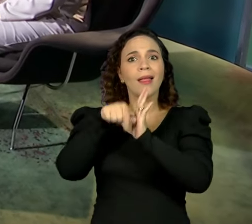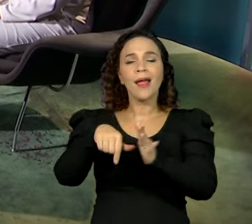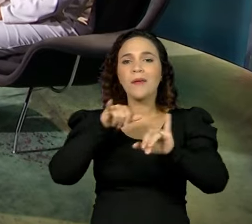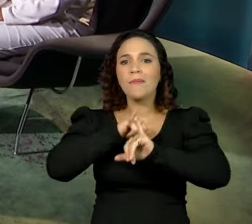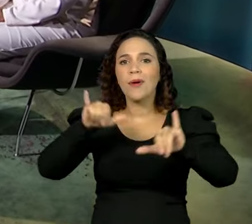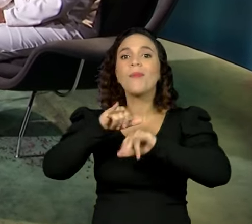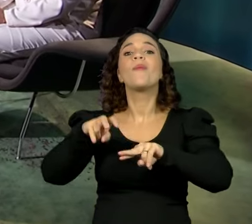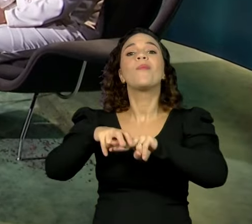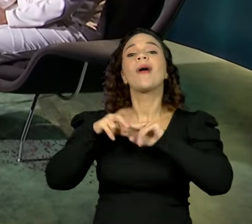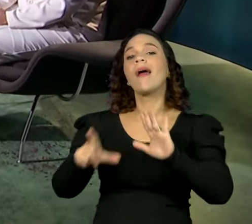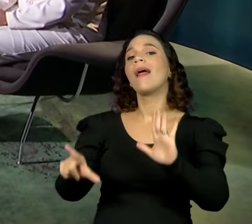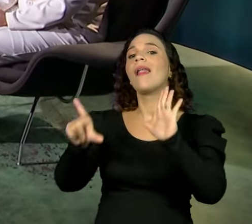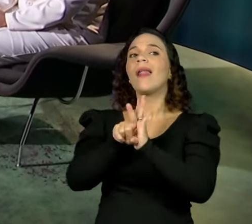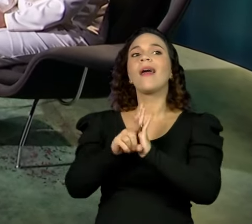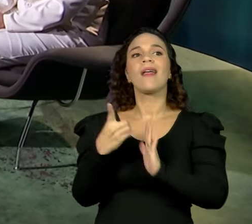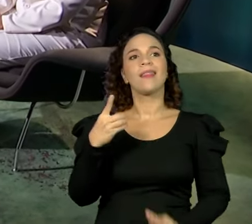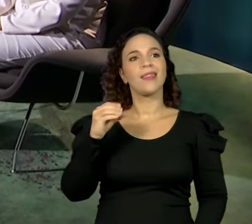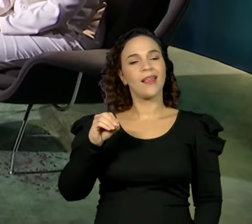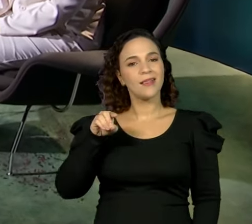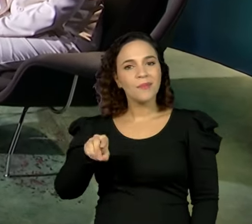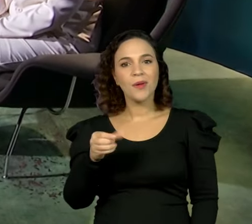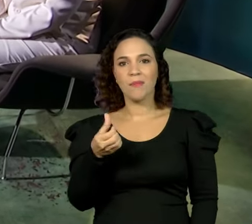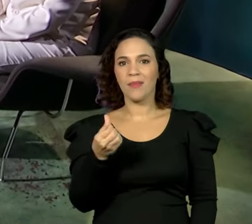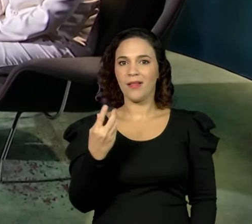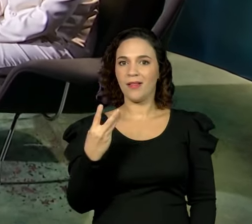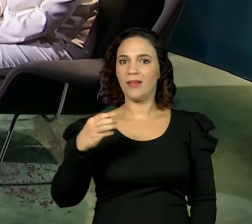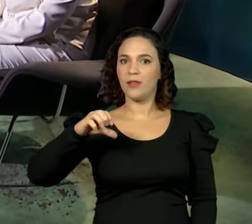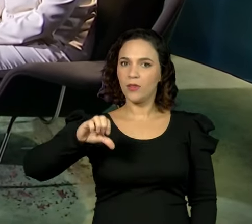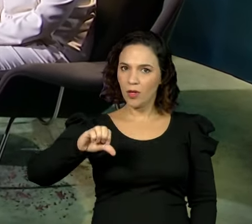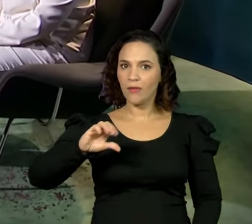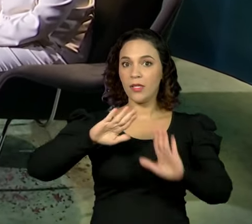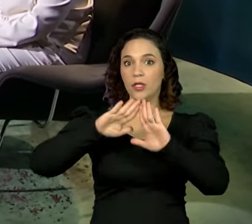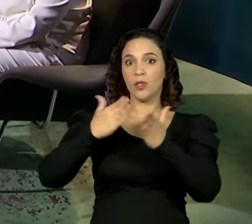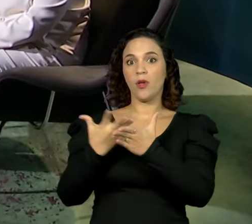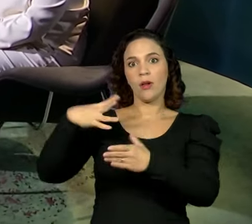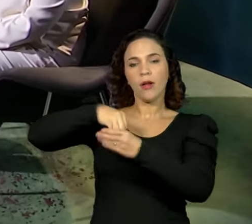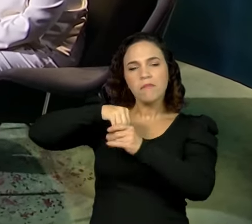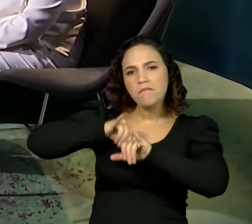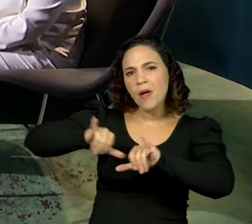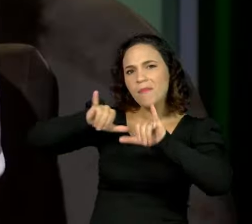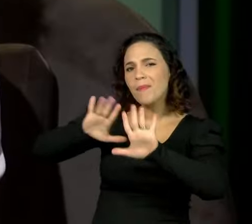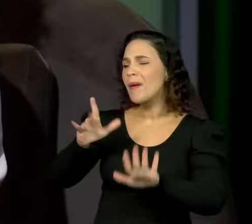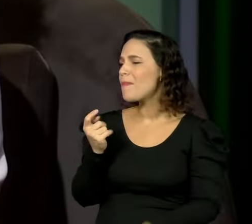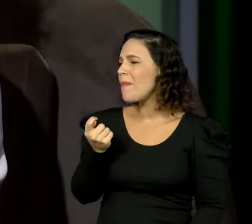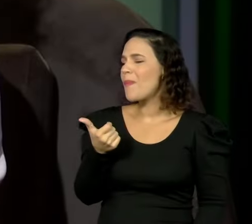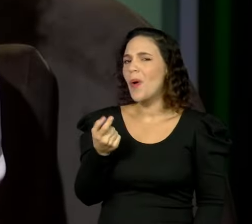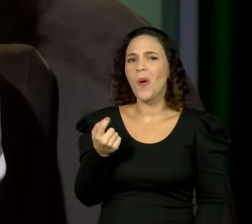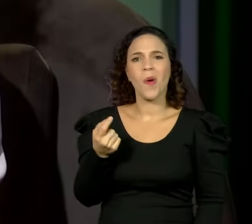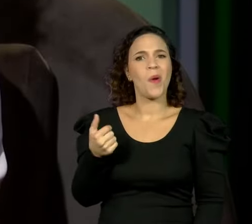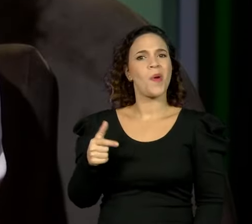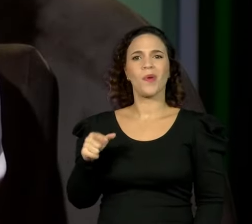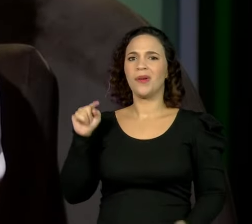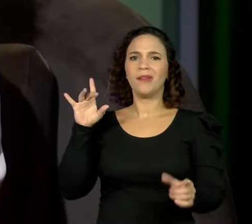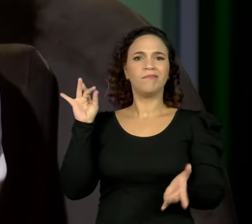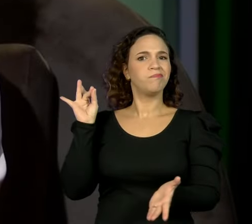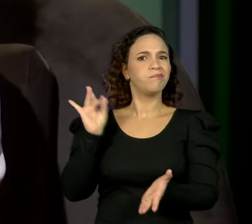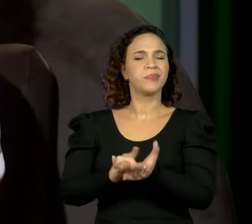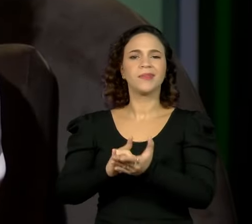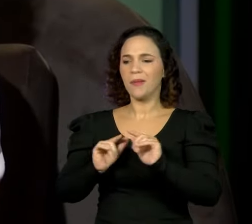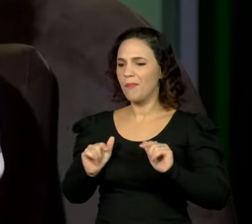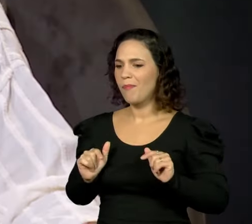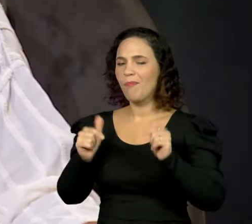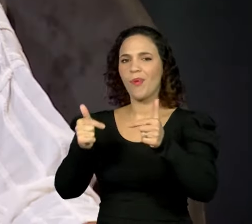da Lei 10.639, mas ainda temos poucos poucas ações, né, que tratam